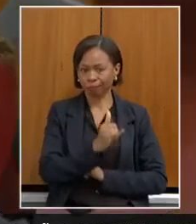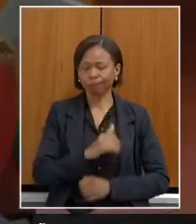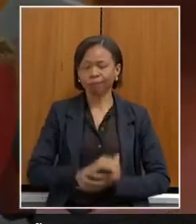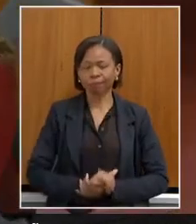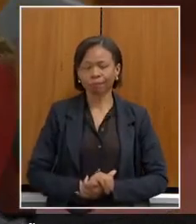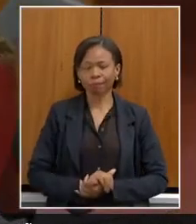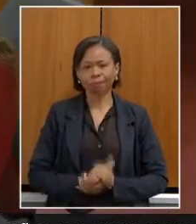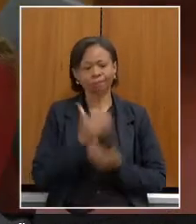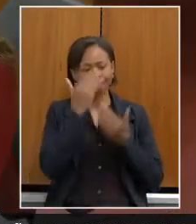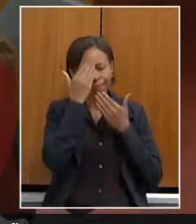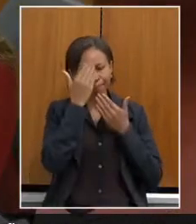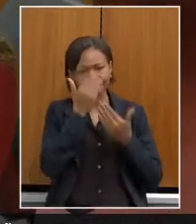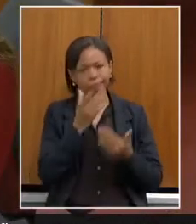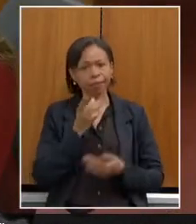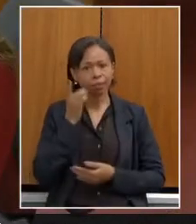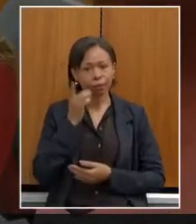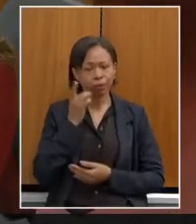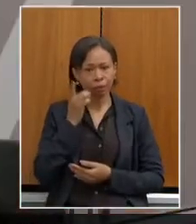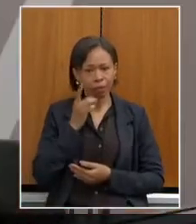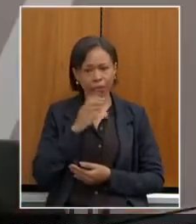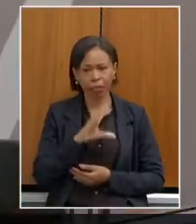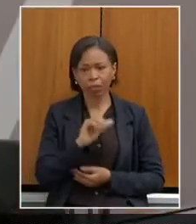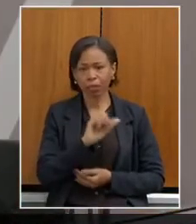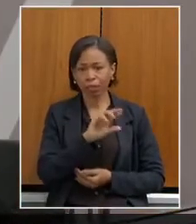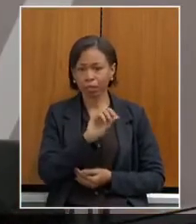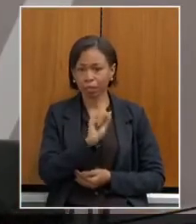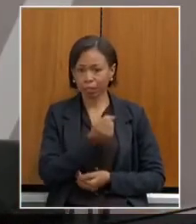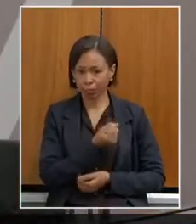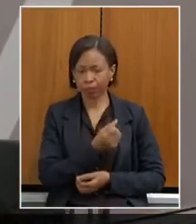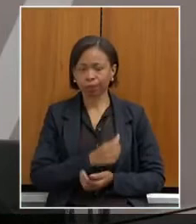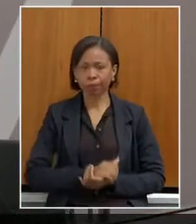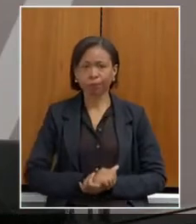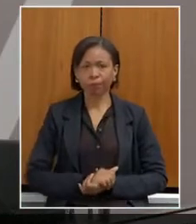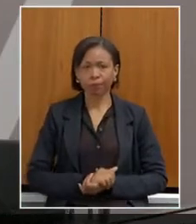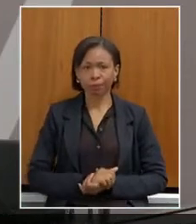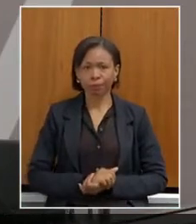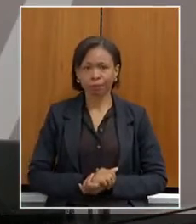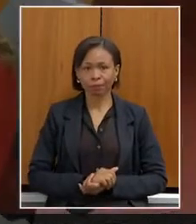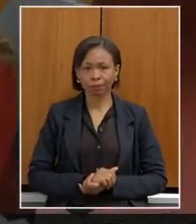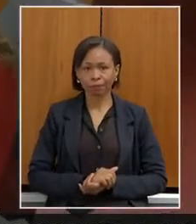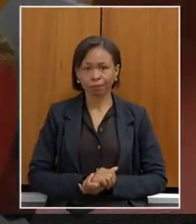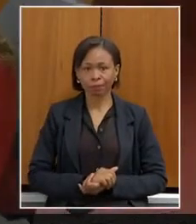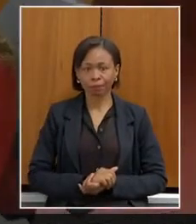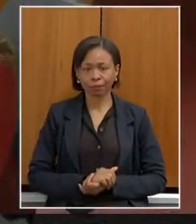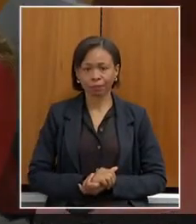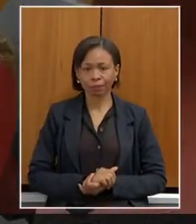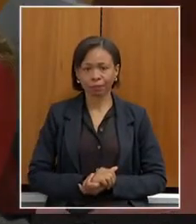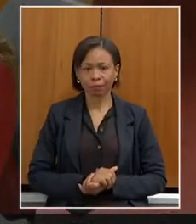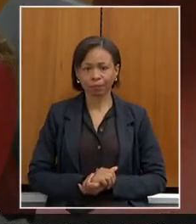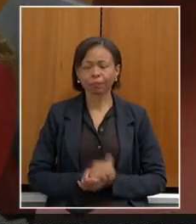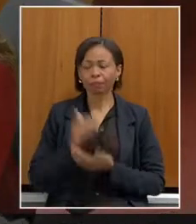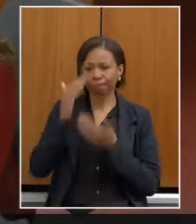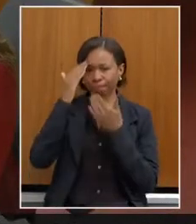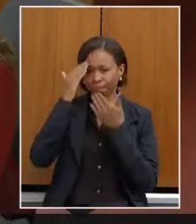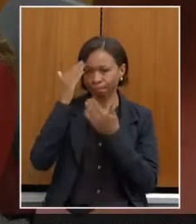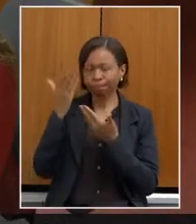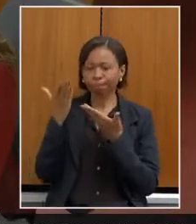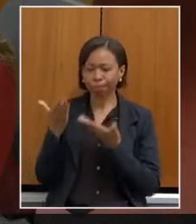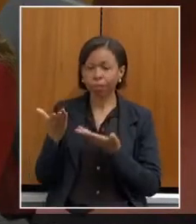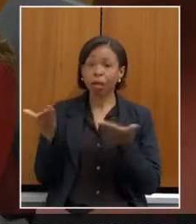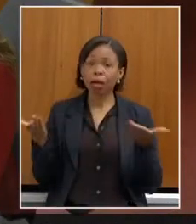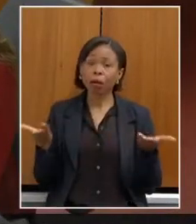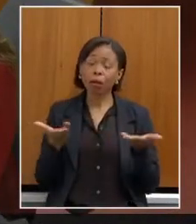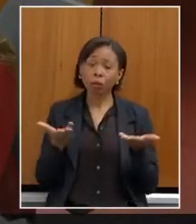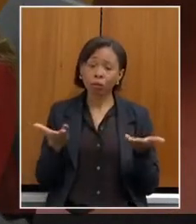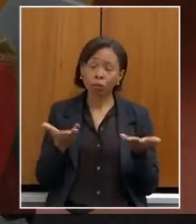obrigado deputado Cláudio Pimenta obrigado pela atenção contem conosco obrigado senhor com a palavra